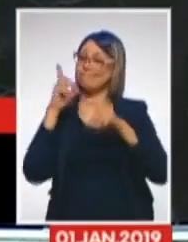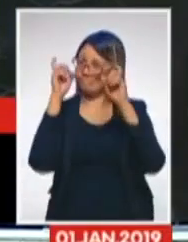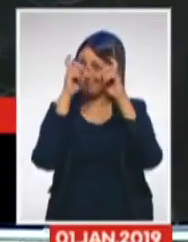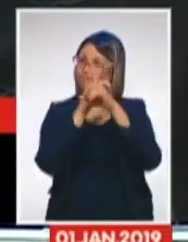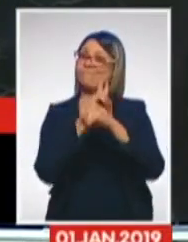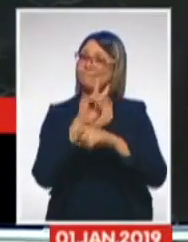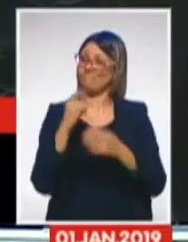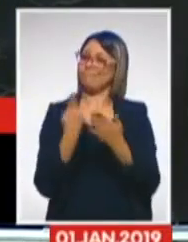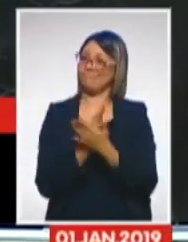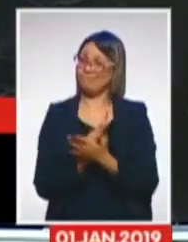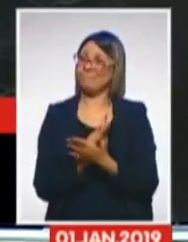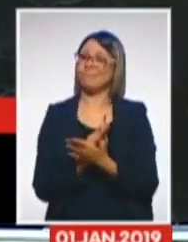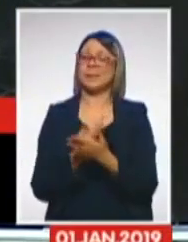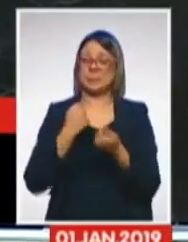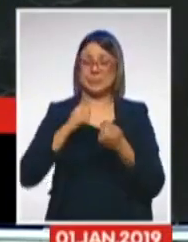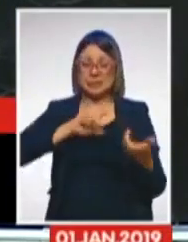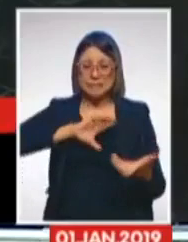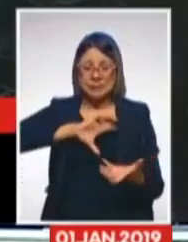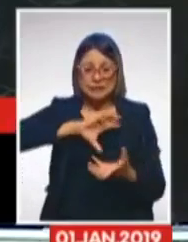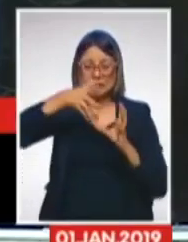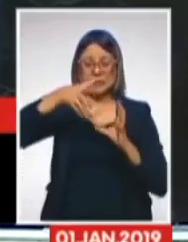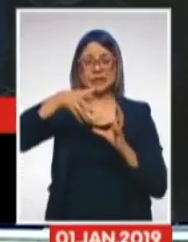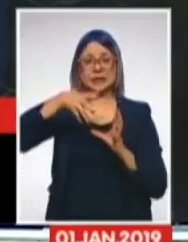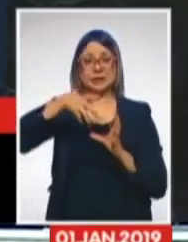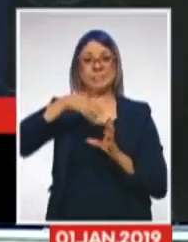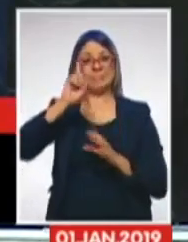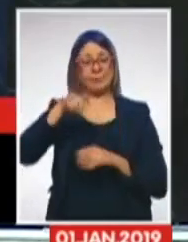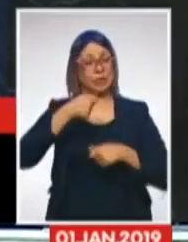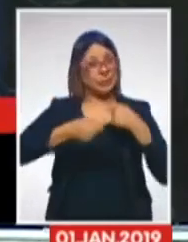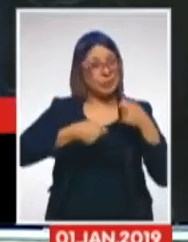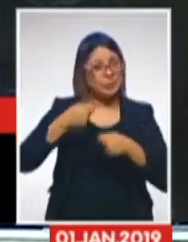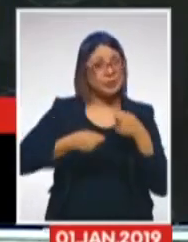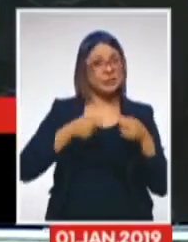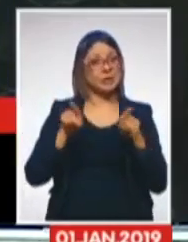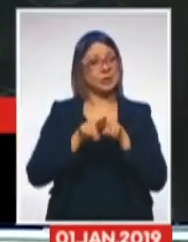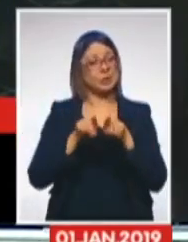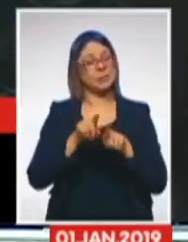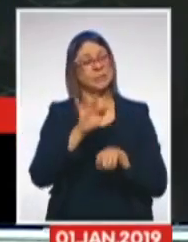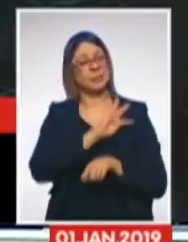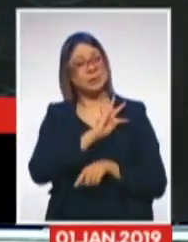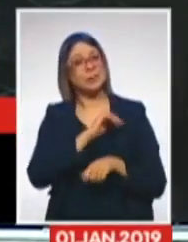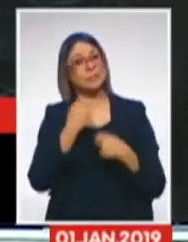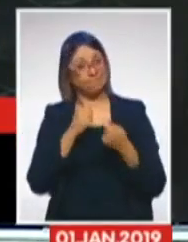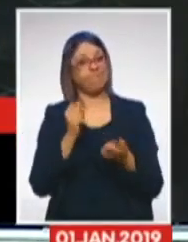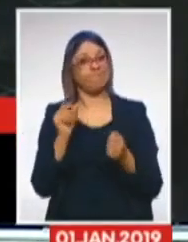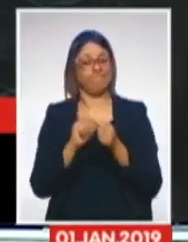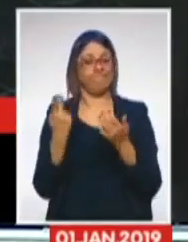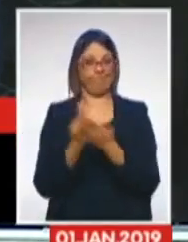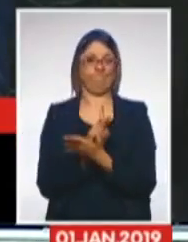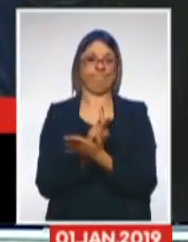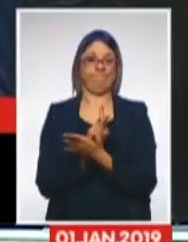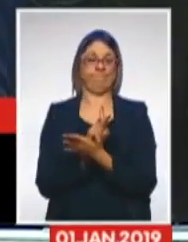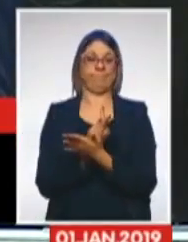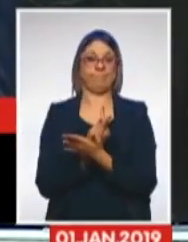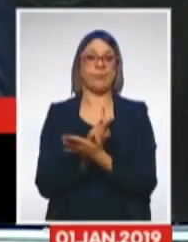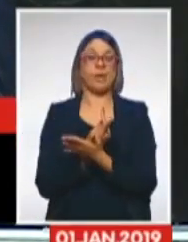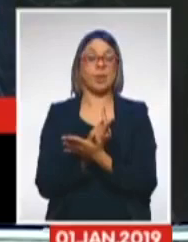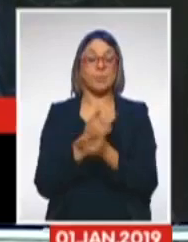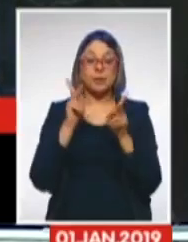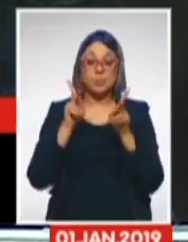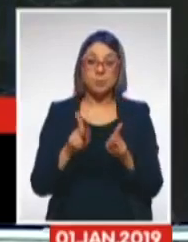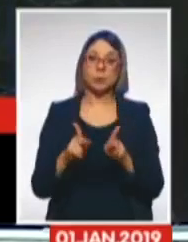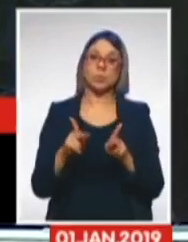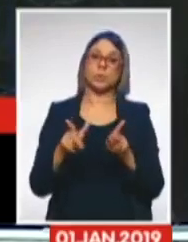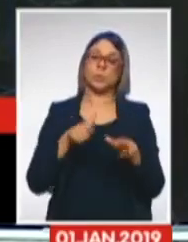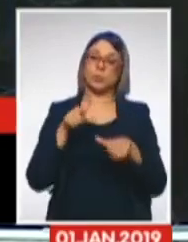em que reformas administrativas e fiscais terão de ser levadas adiante, para que os servidores